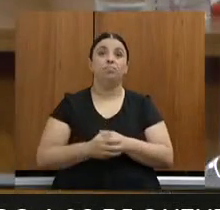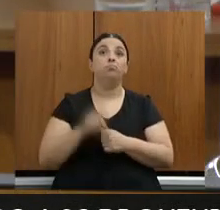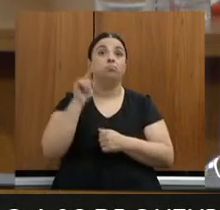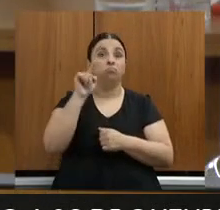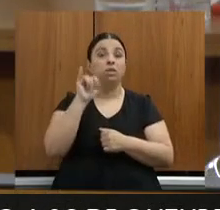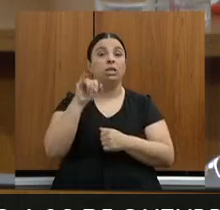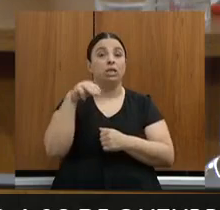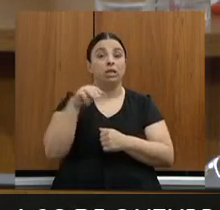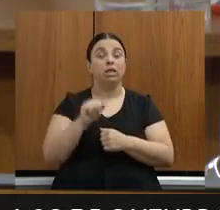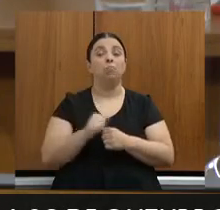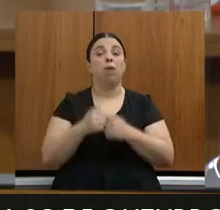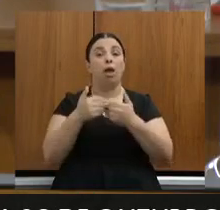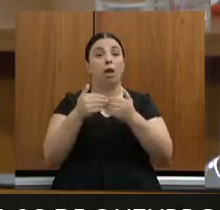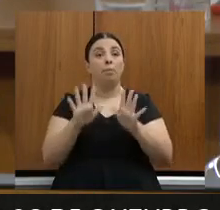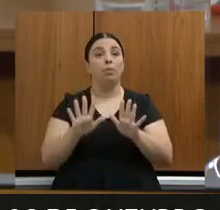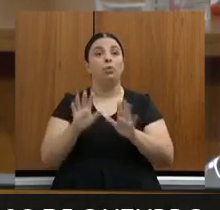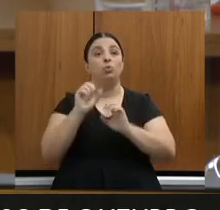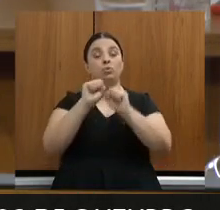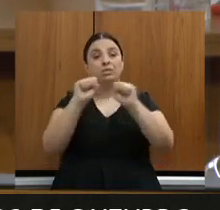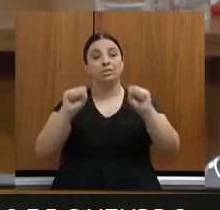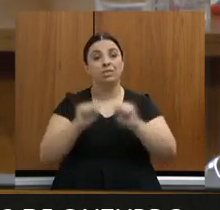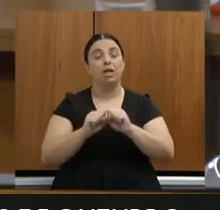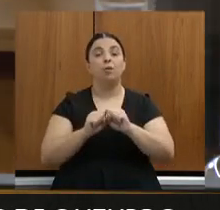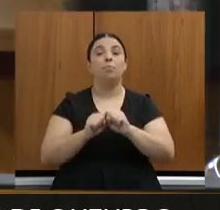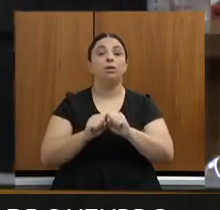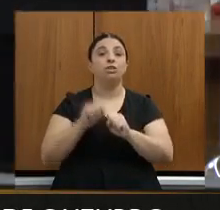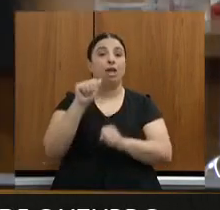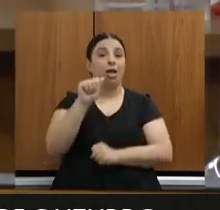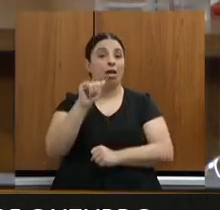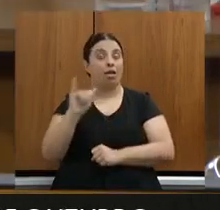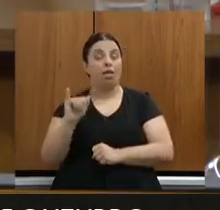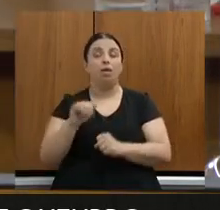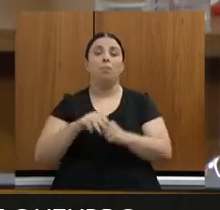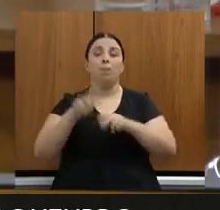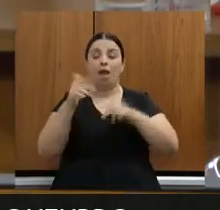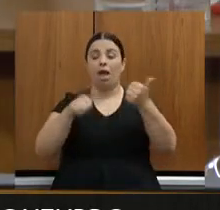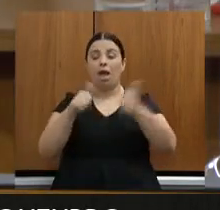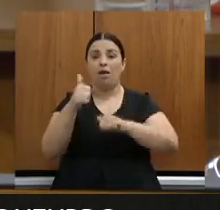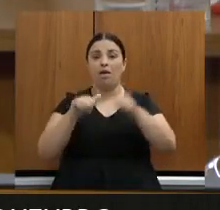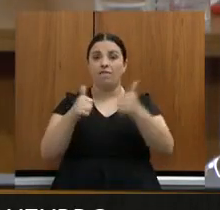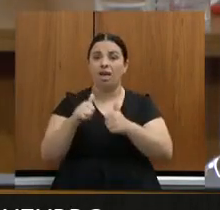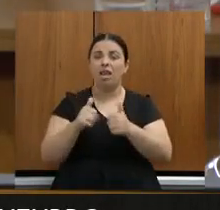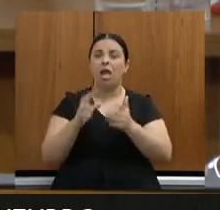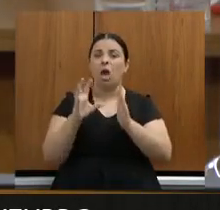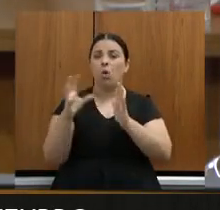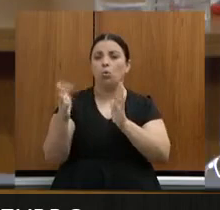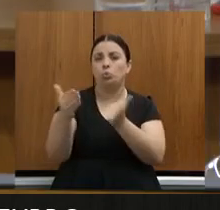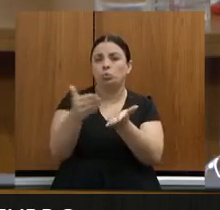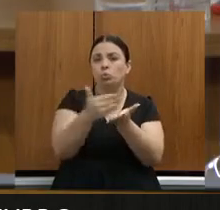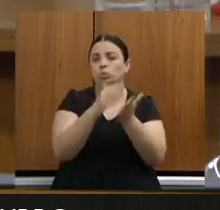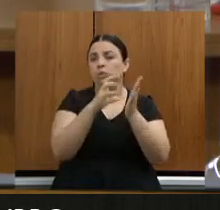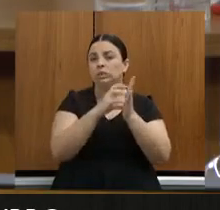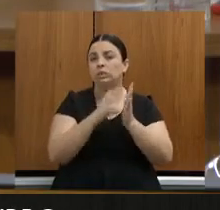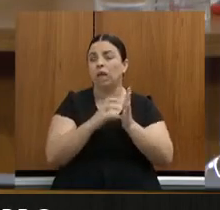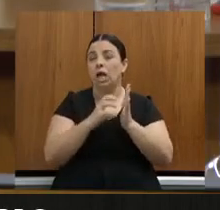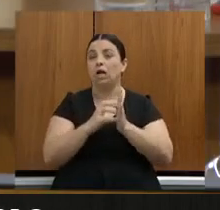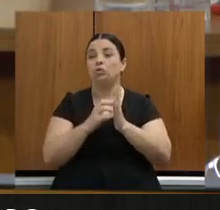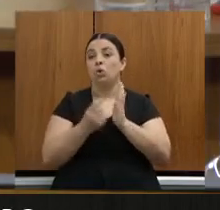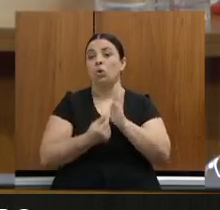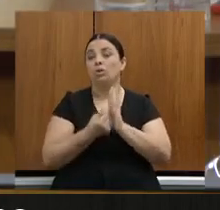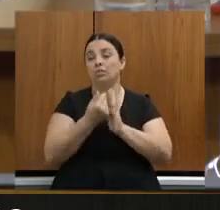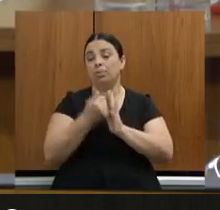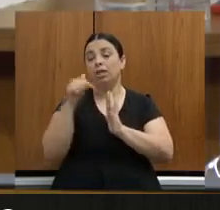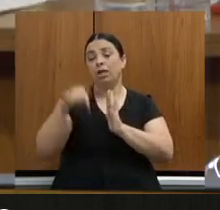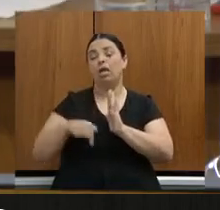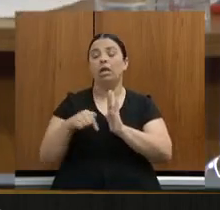implantou o serviço de inteligência artificial na defesa agropecuária para analisar os dados fitossanitários em Minas Gerais e